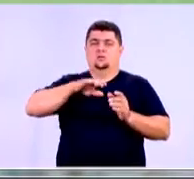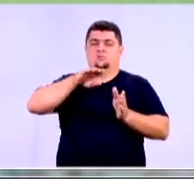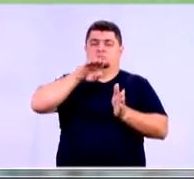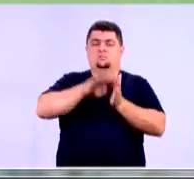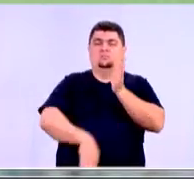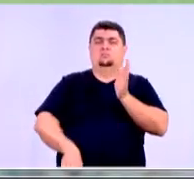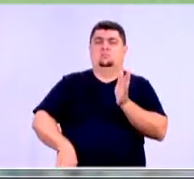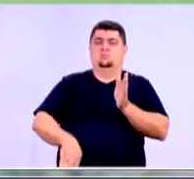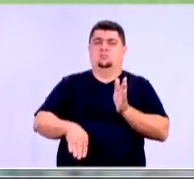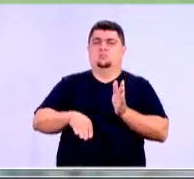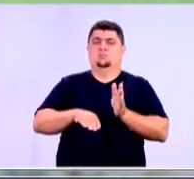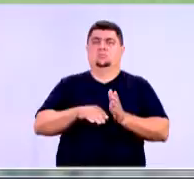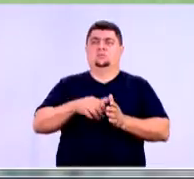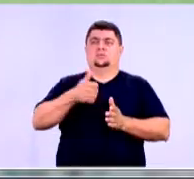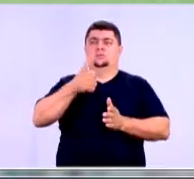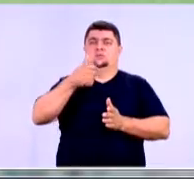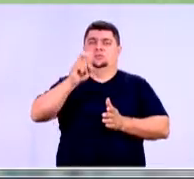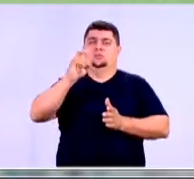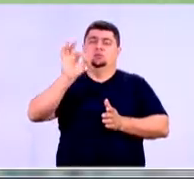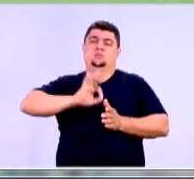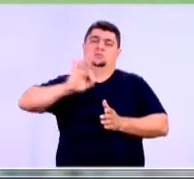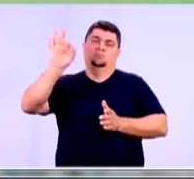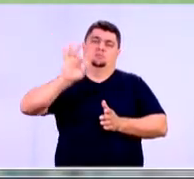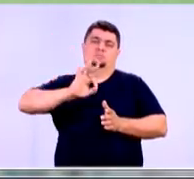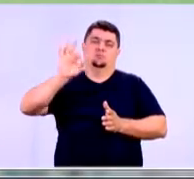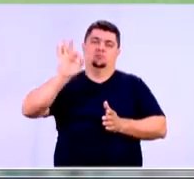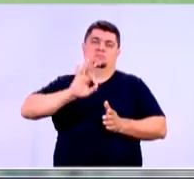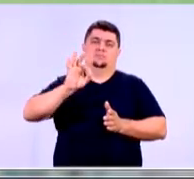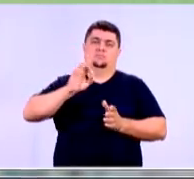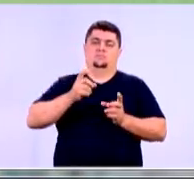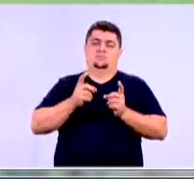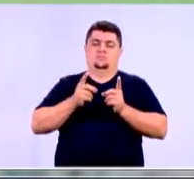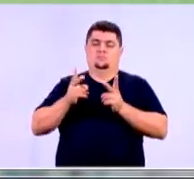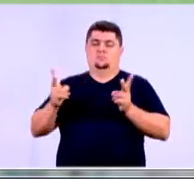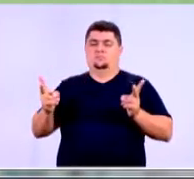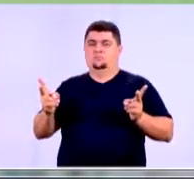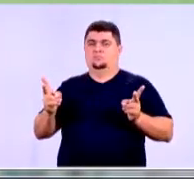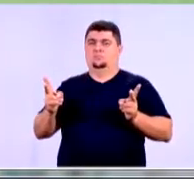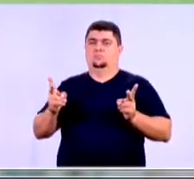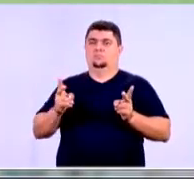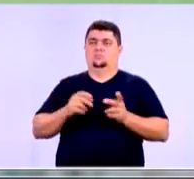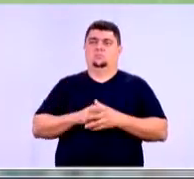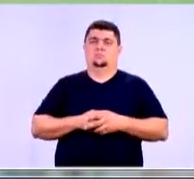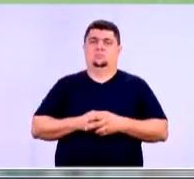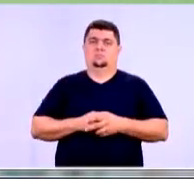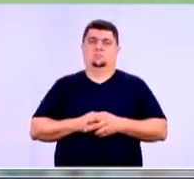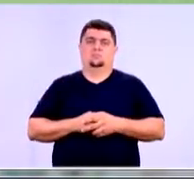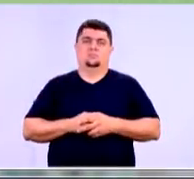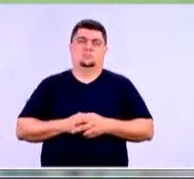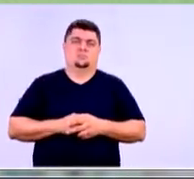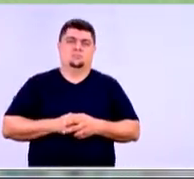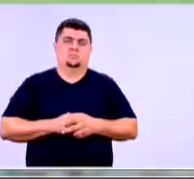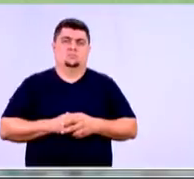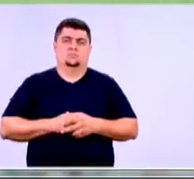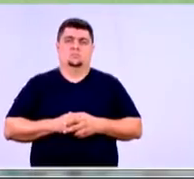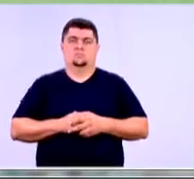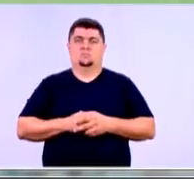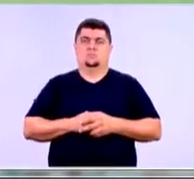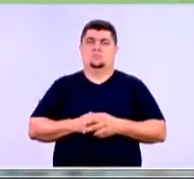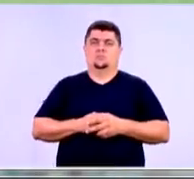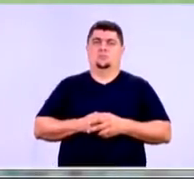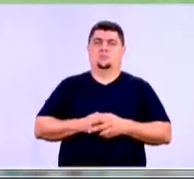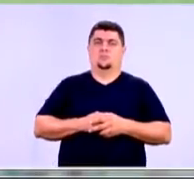redução de 15% das suas vendas. E eu pergunto para vocês,